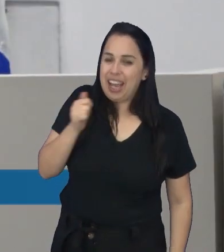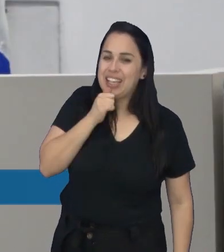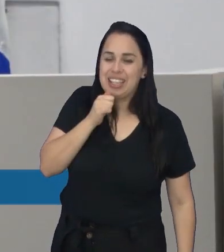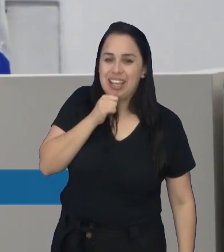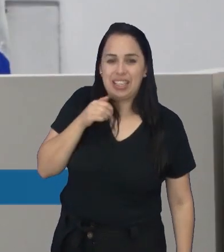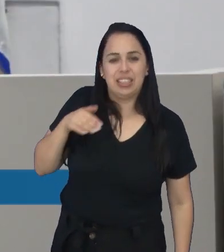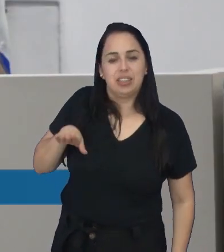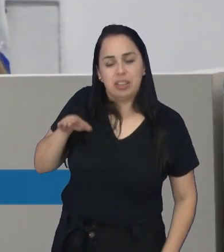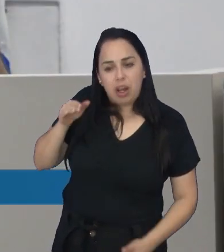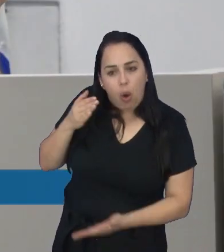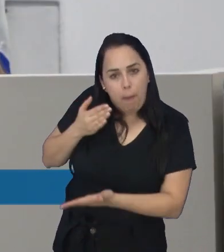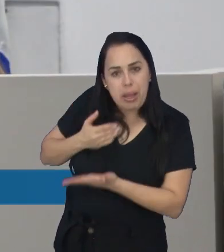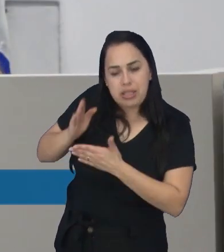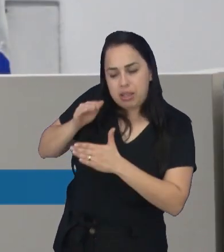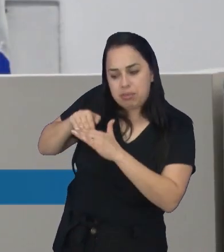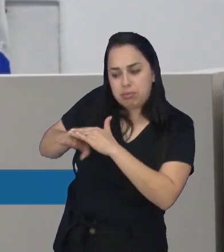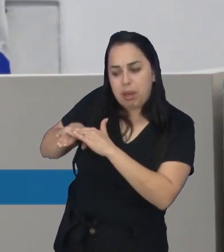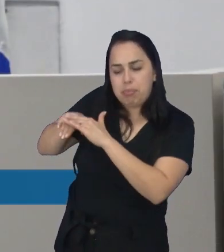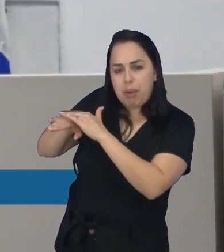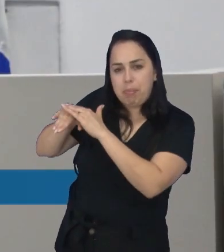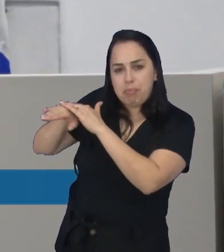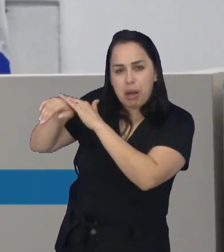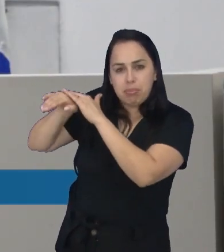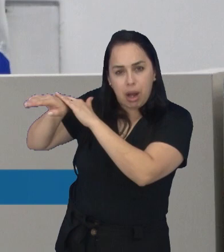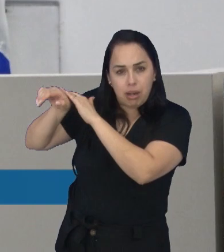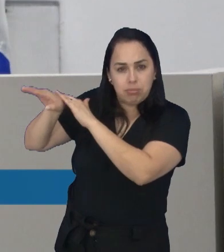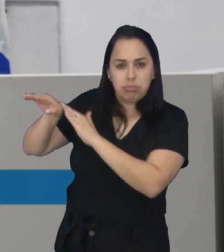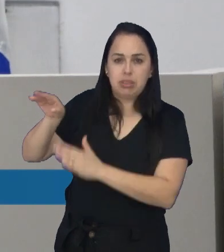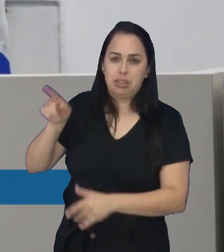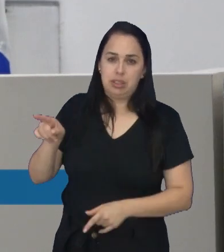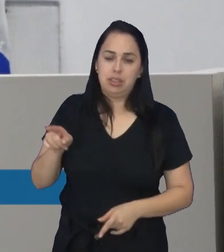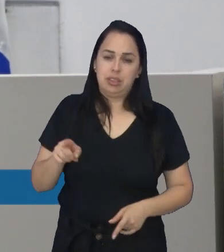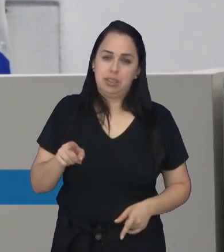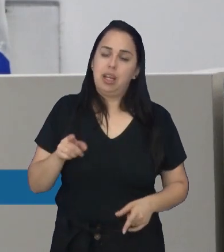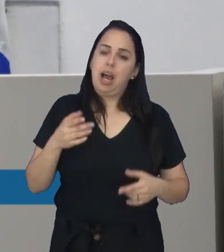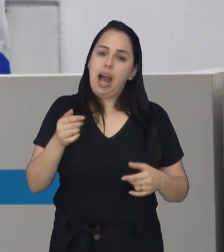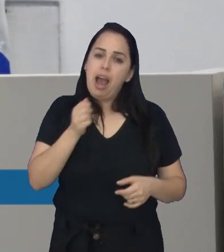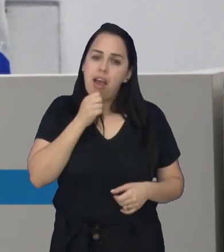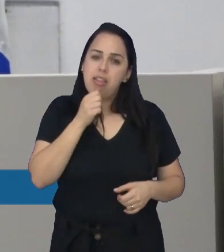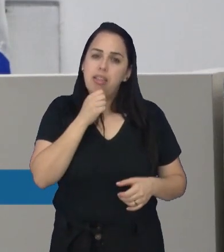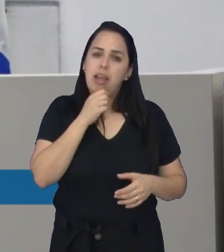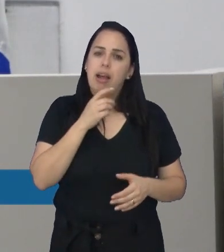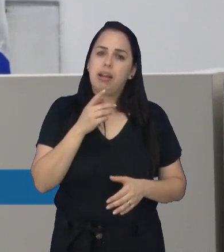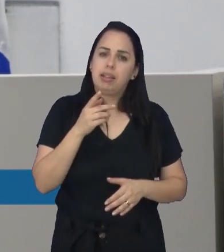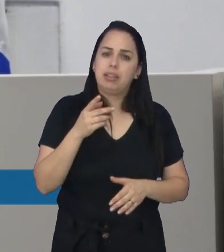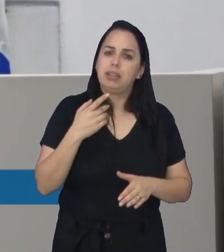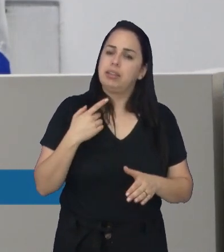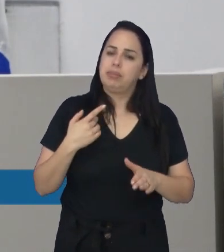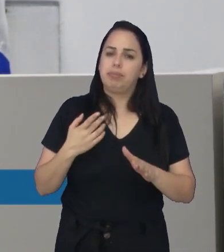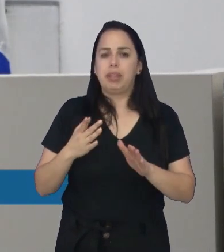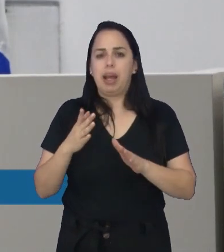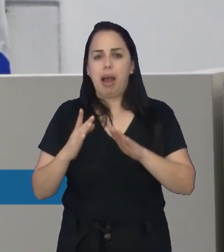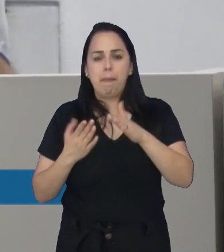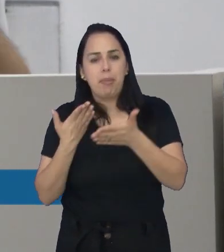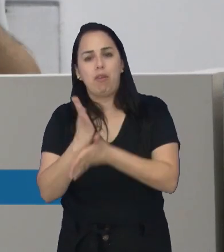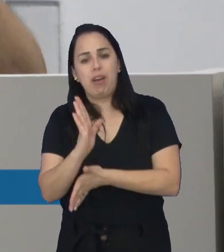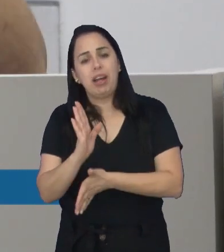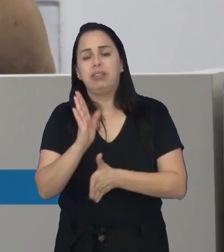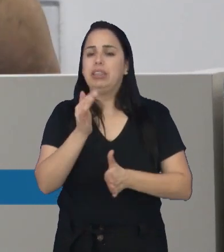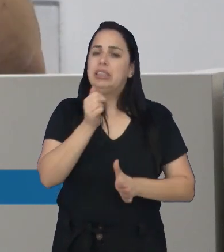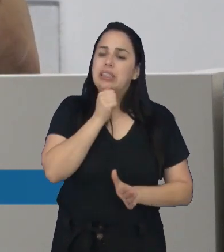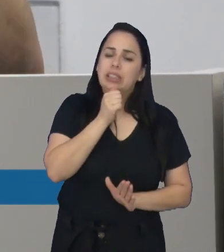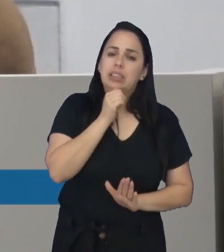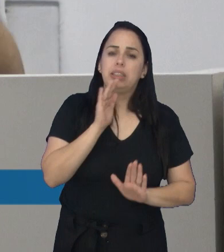então a gente tava pensa que a gente tá no primeiro segundo ano aí de de aprovação de empreendimentos que estão sujeitos ao tomar nerosa então assim